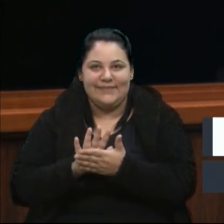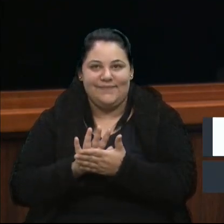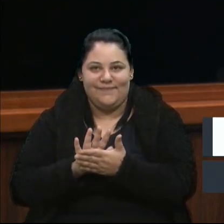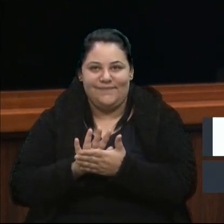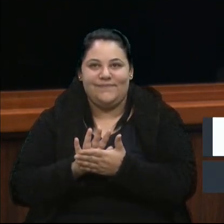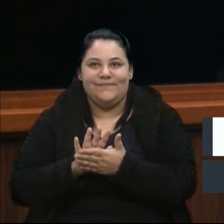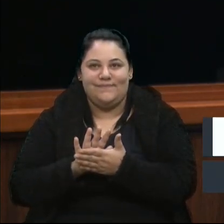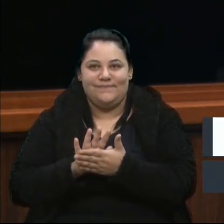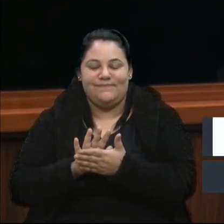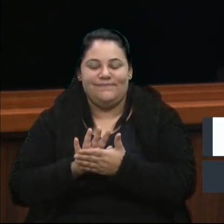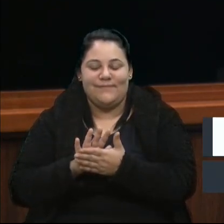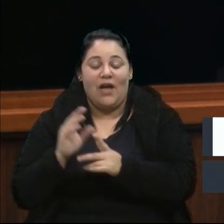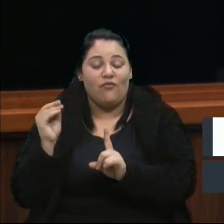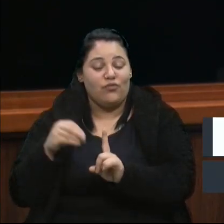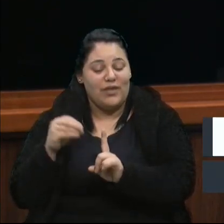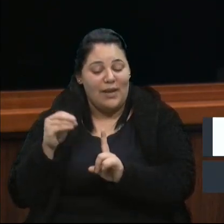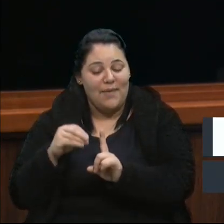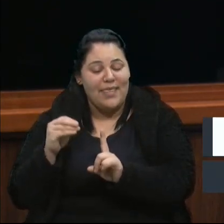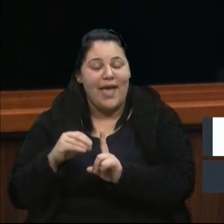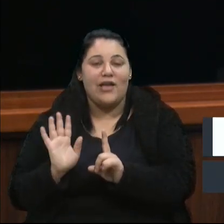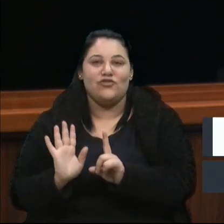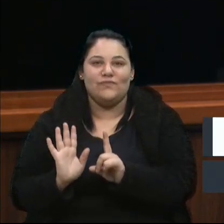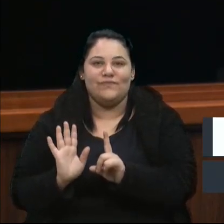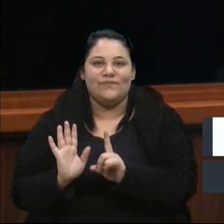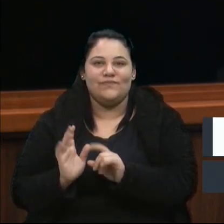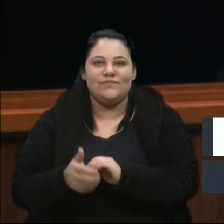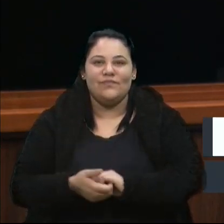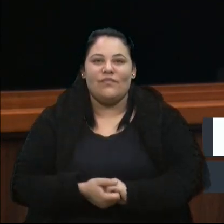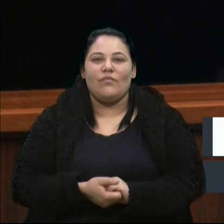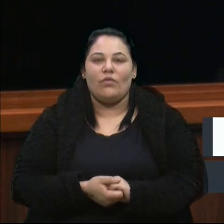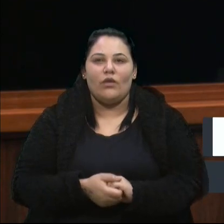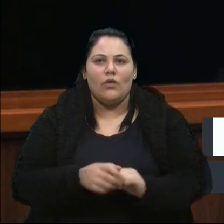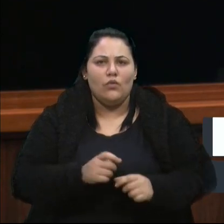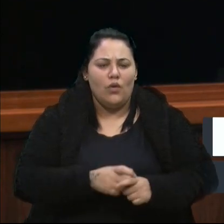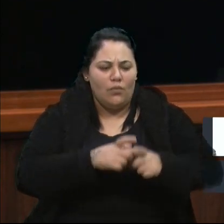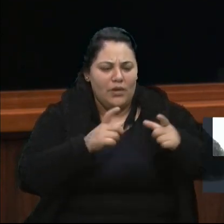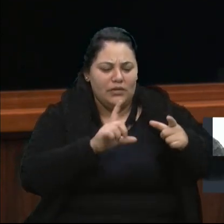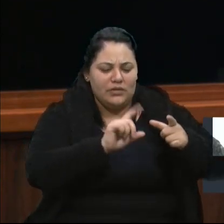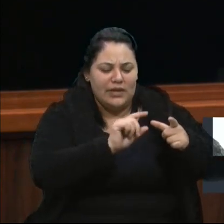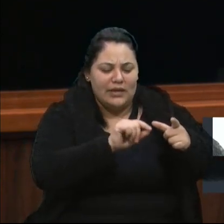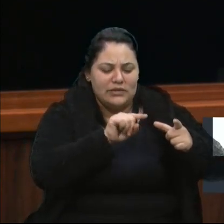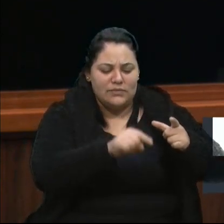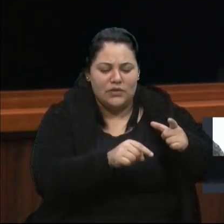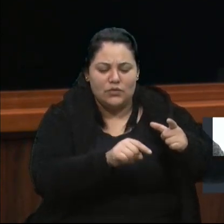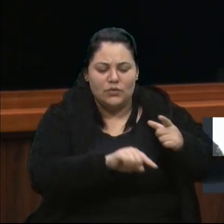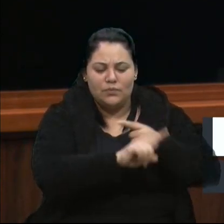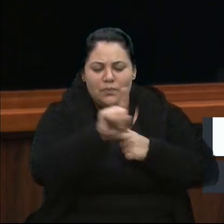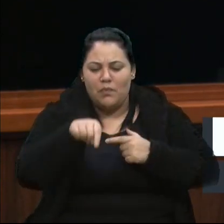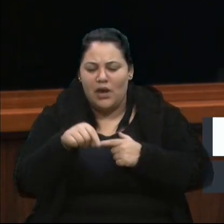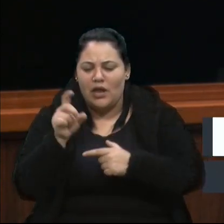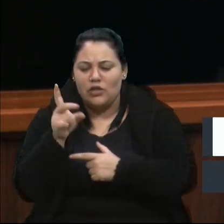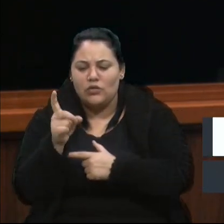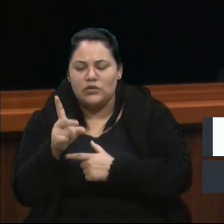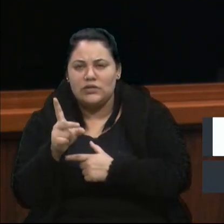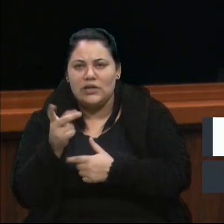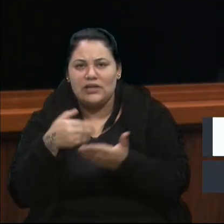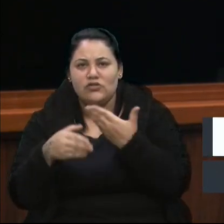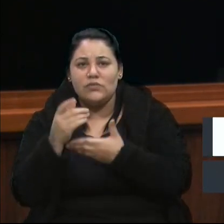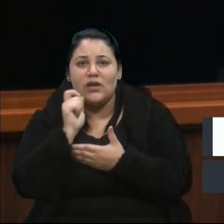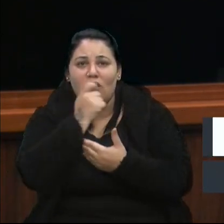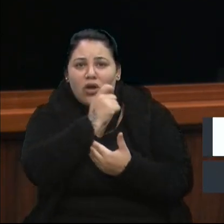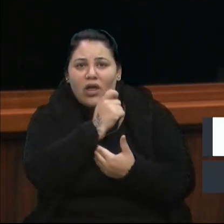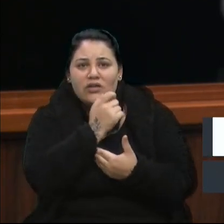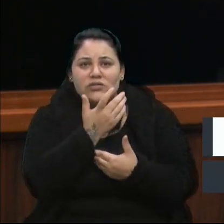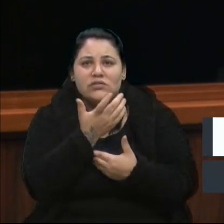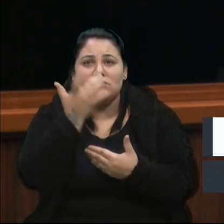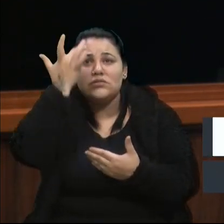adolescentes carentes. A ampliação de 10 mil e pouco para 12 mil atendimentos odontológicos.